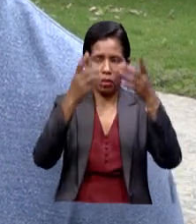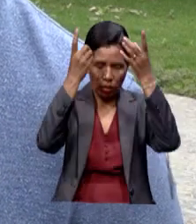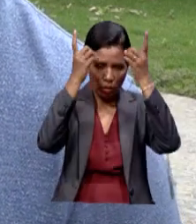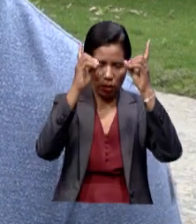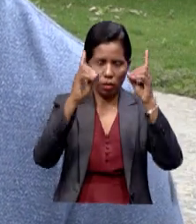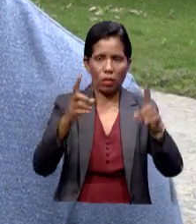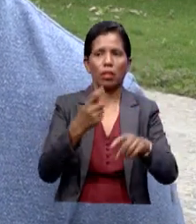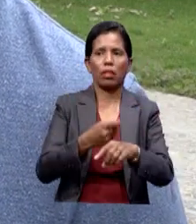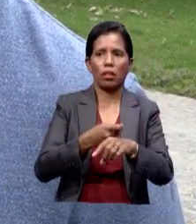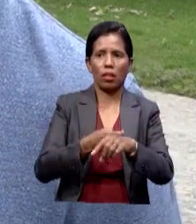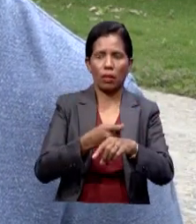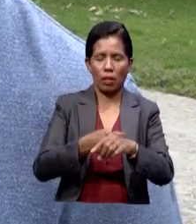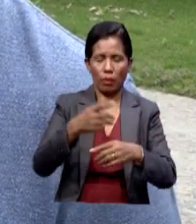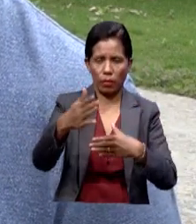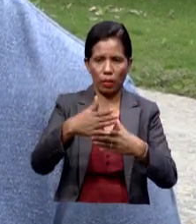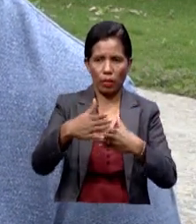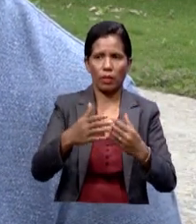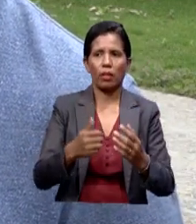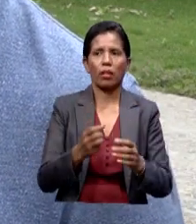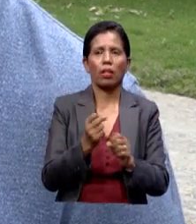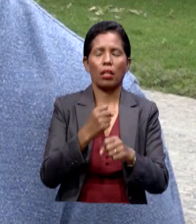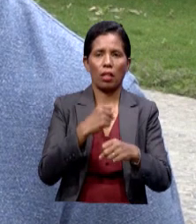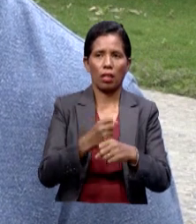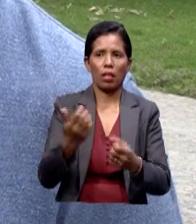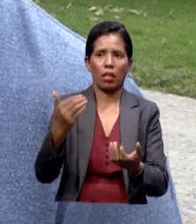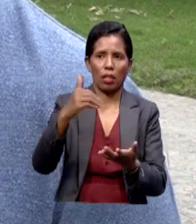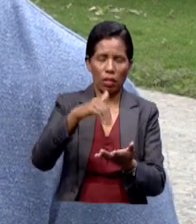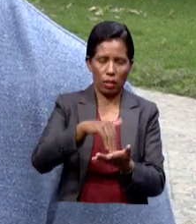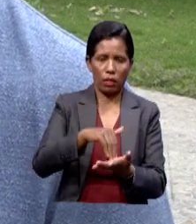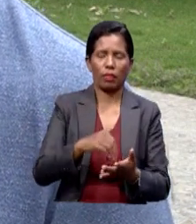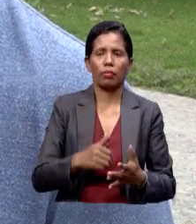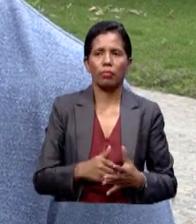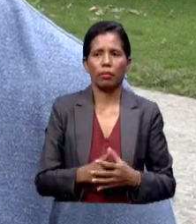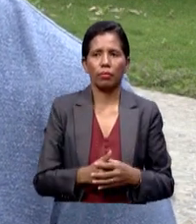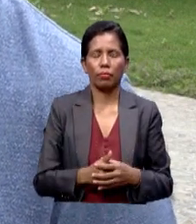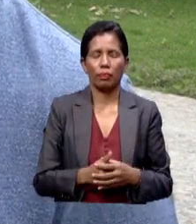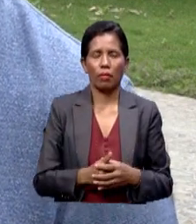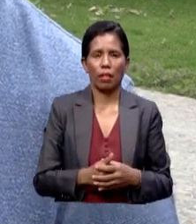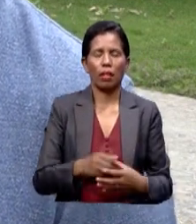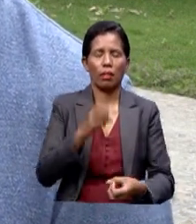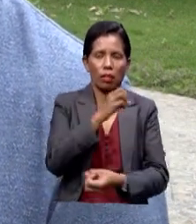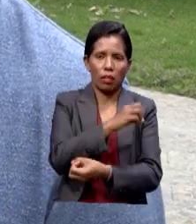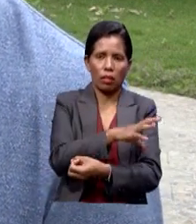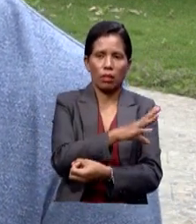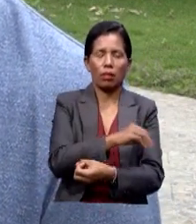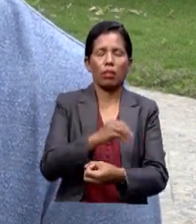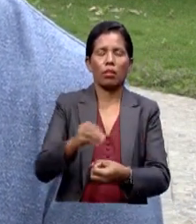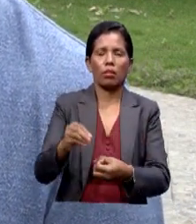ia tempo barak nilaran lakleur, se hala fila fale sacramento batismo na mosba primeira